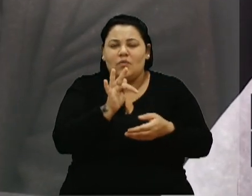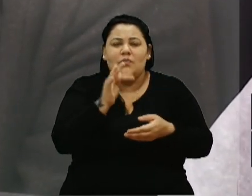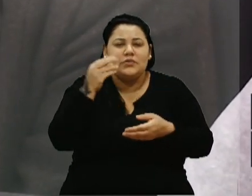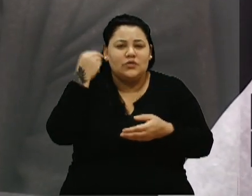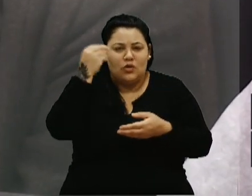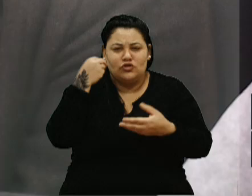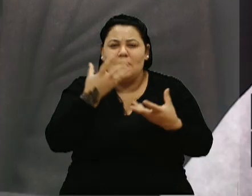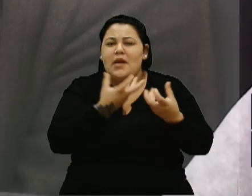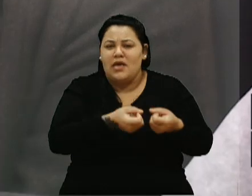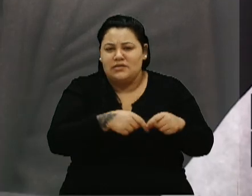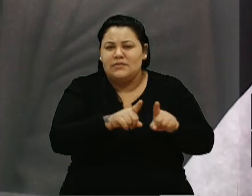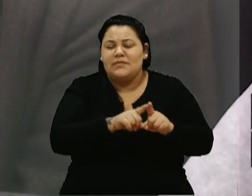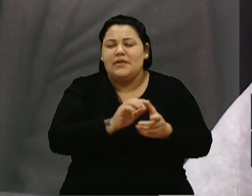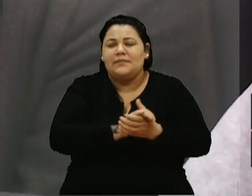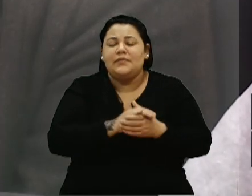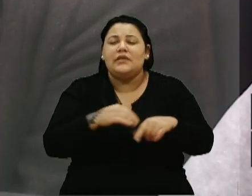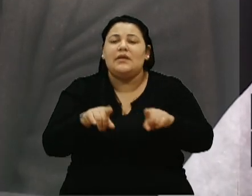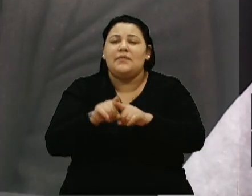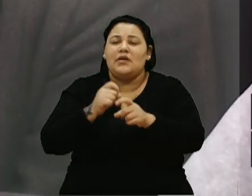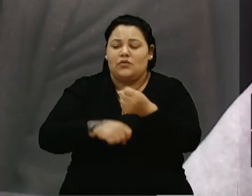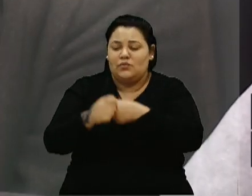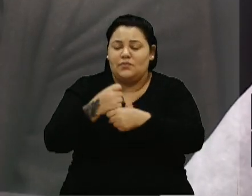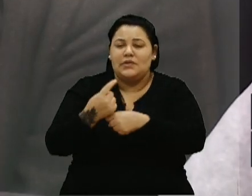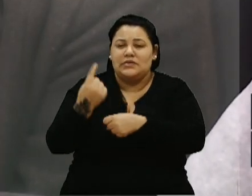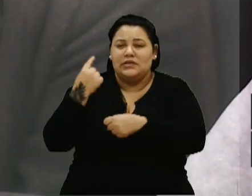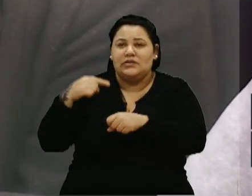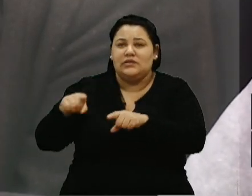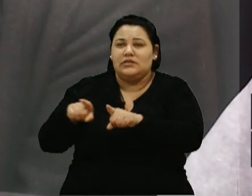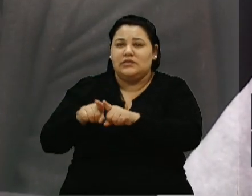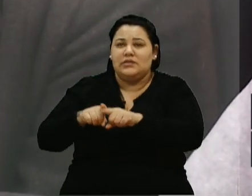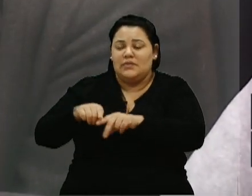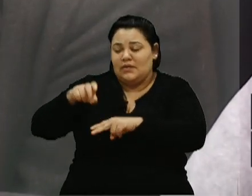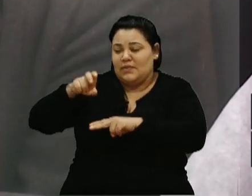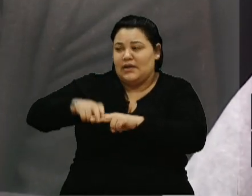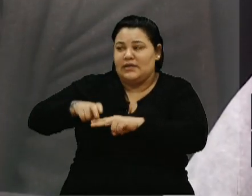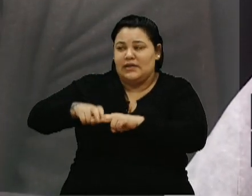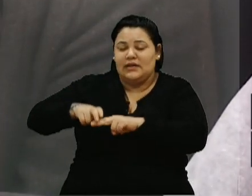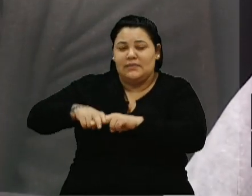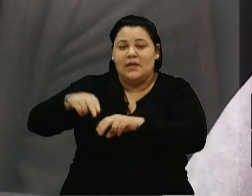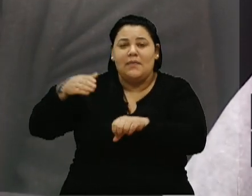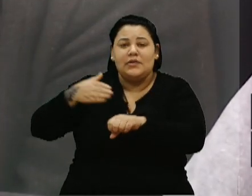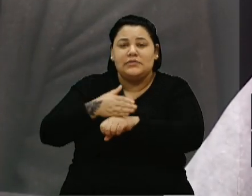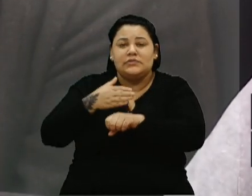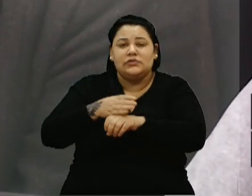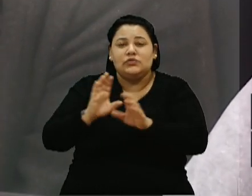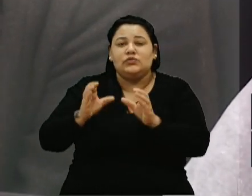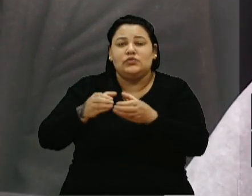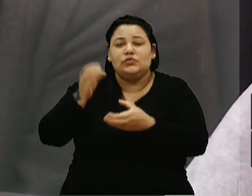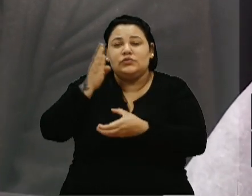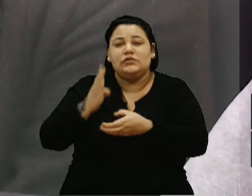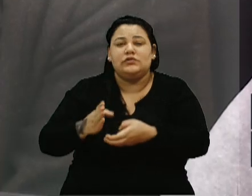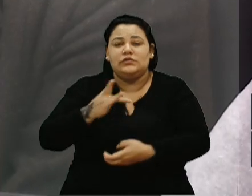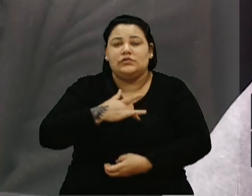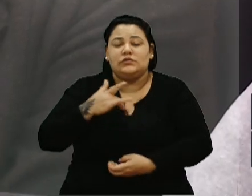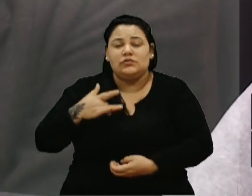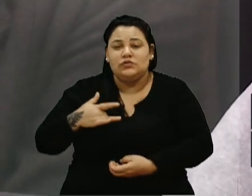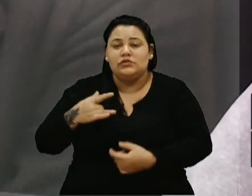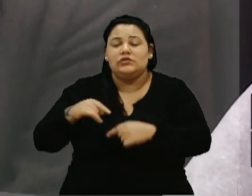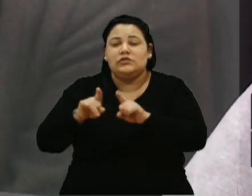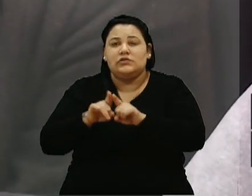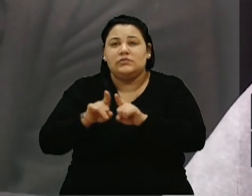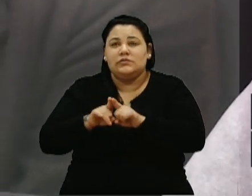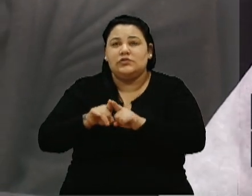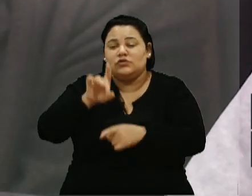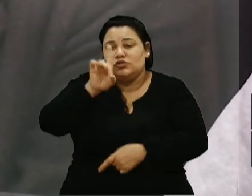Também pleiteou, ano passado, uma cadeira, a Renila pleiteou uma cadeira no Conselho Nacional de Saúde e no Conselho Nacional de